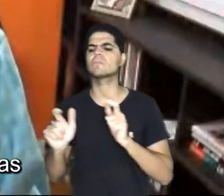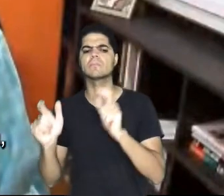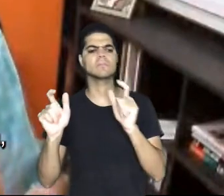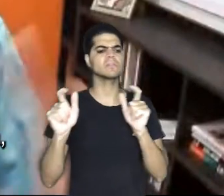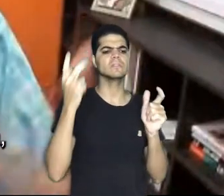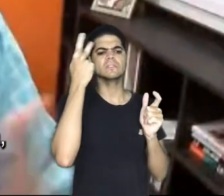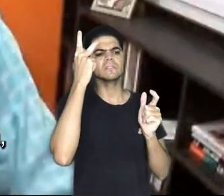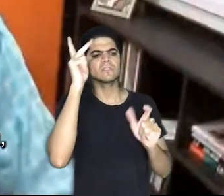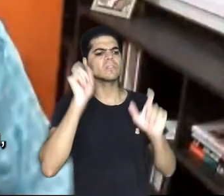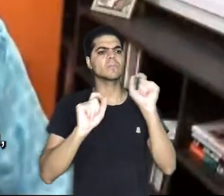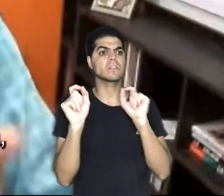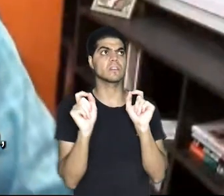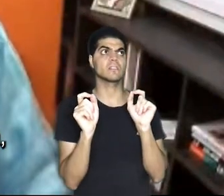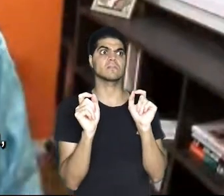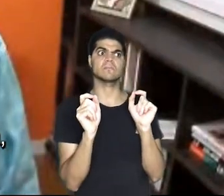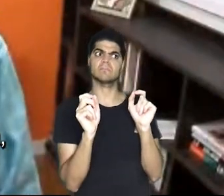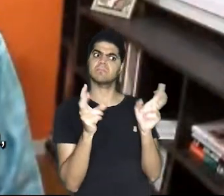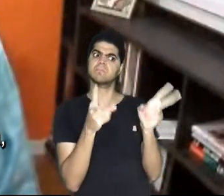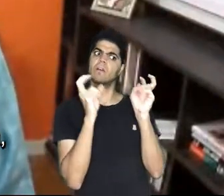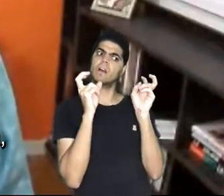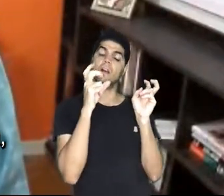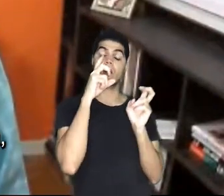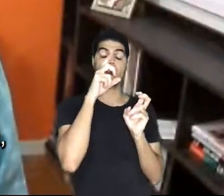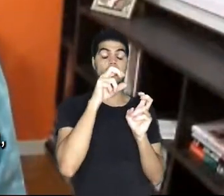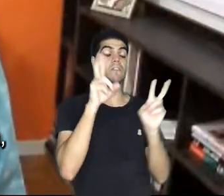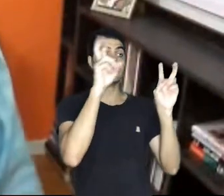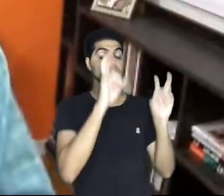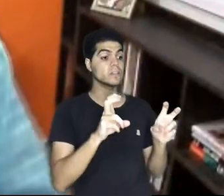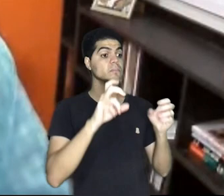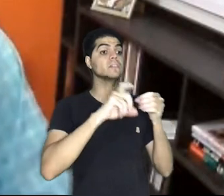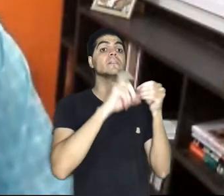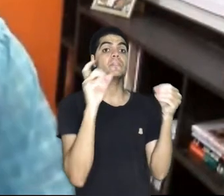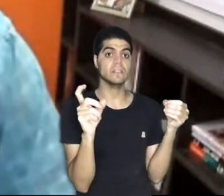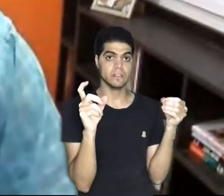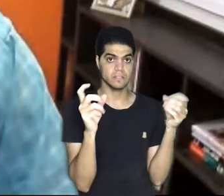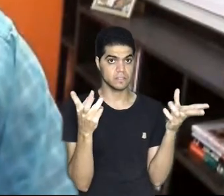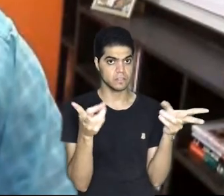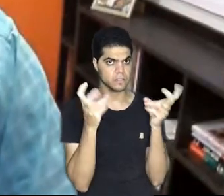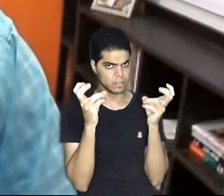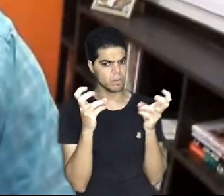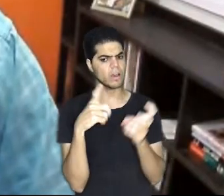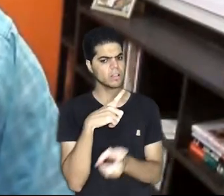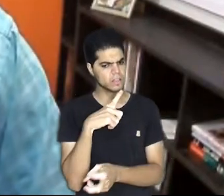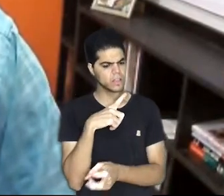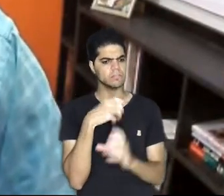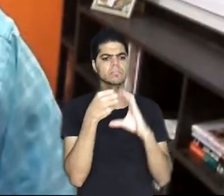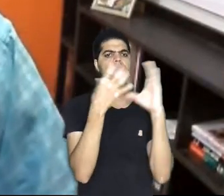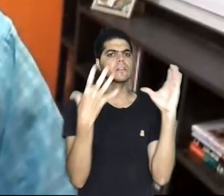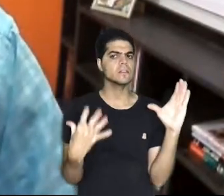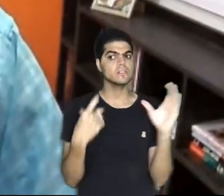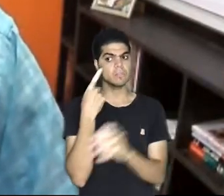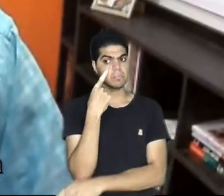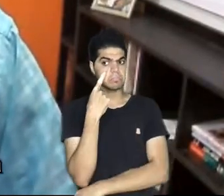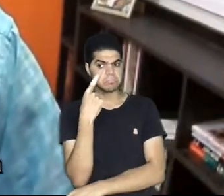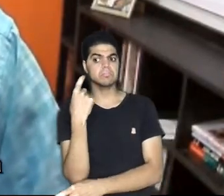historiográficas que acabam por tocar na independência, no processo de independência. Então, essa é uma característica muito interessante do